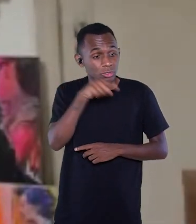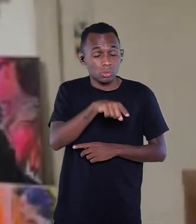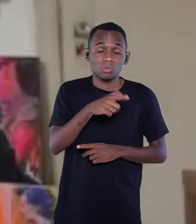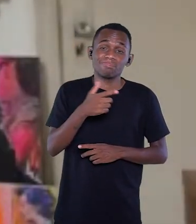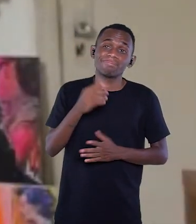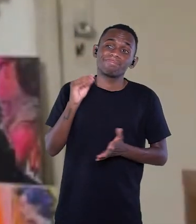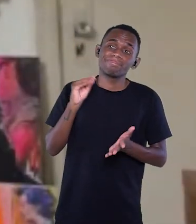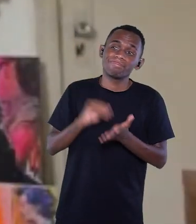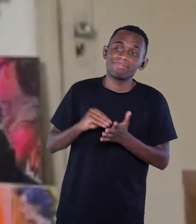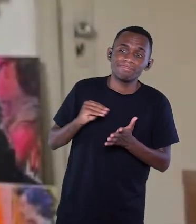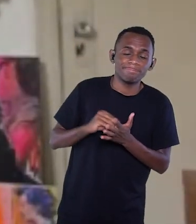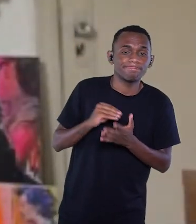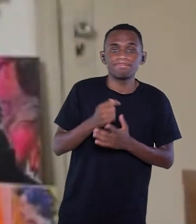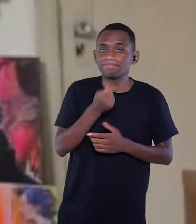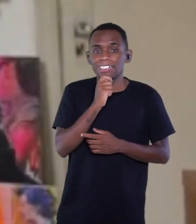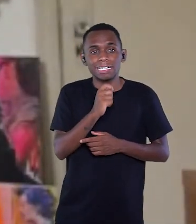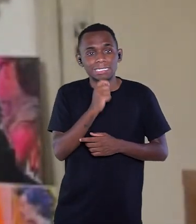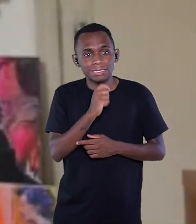não conseguiu